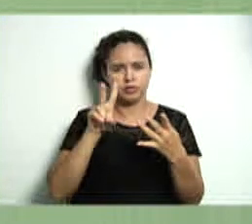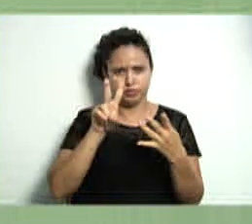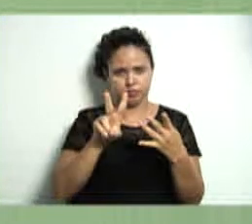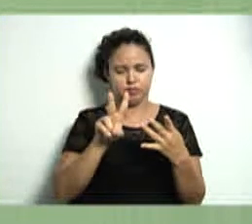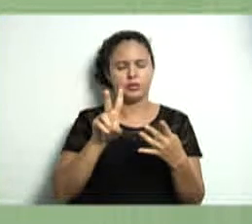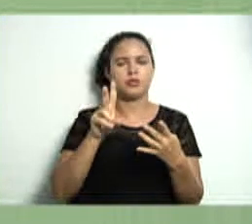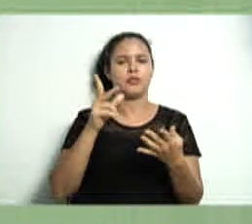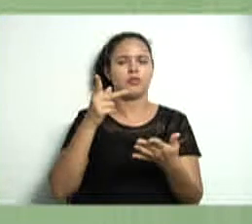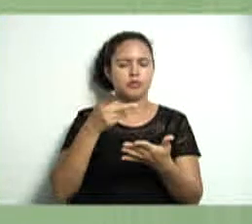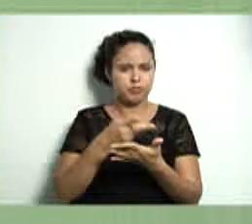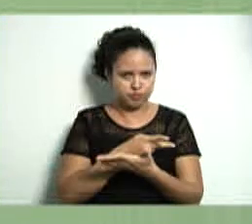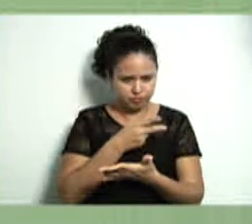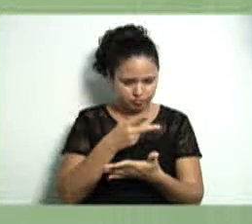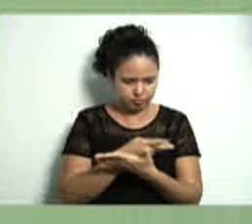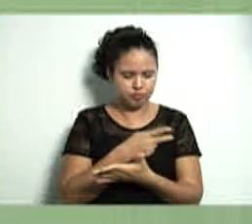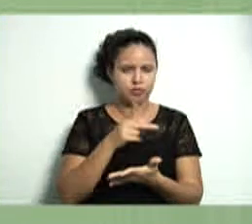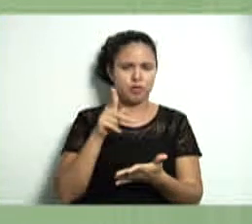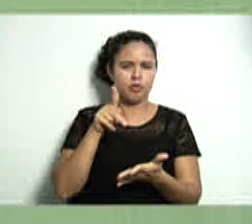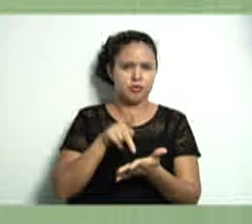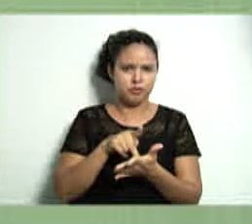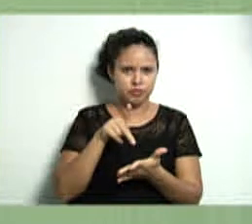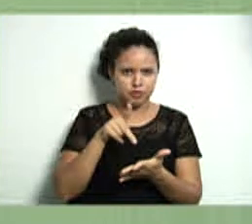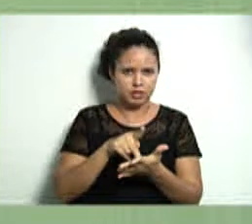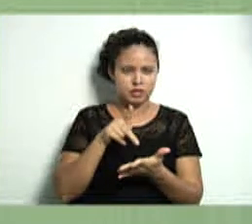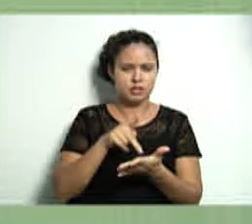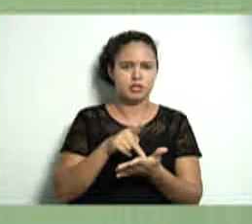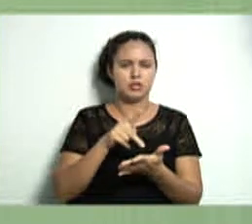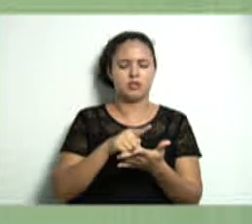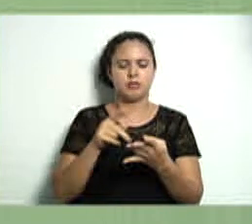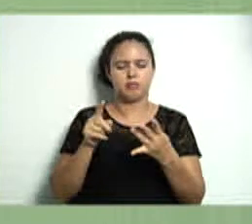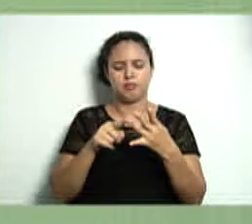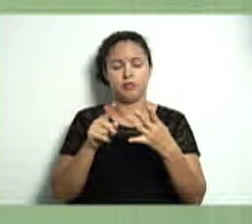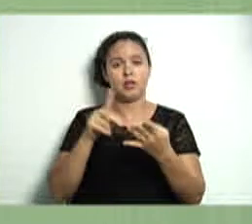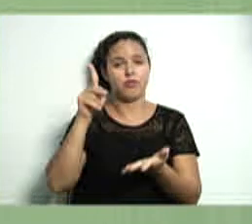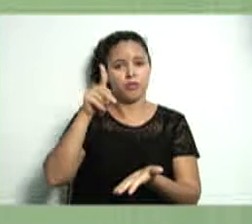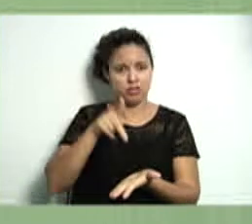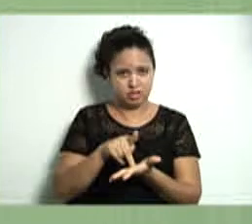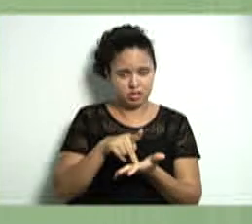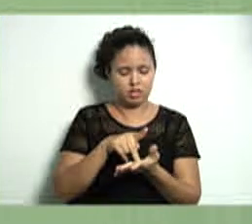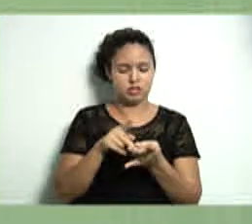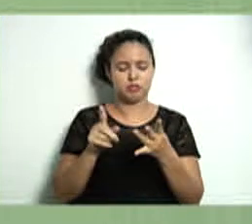são realmente as características desse modo de produção.